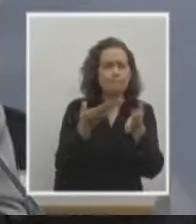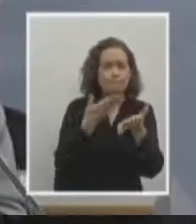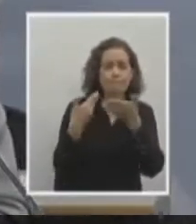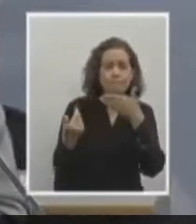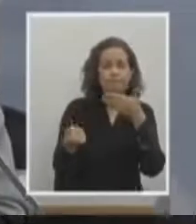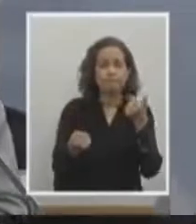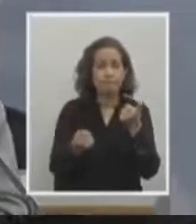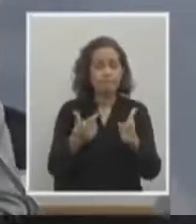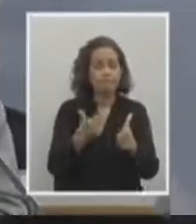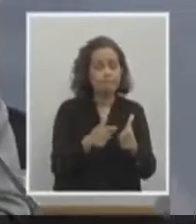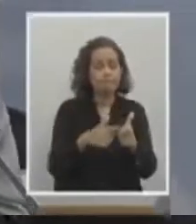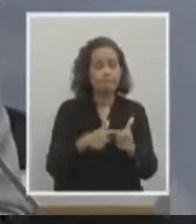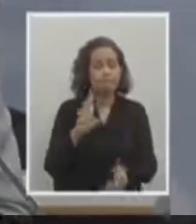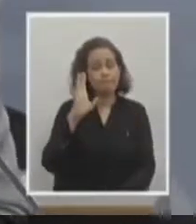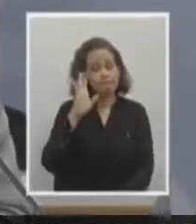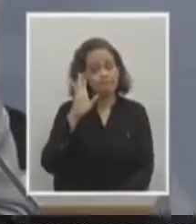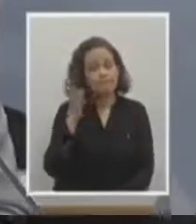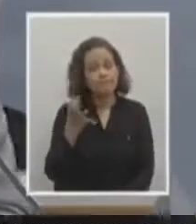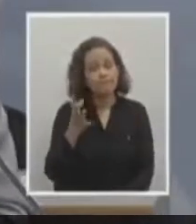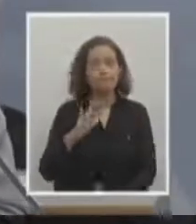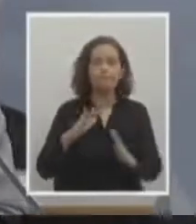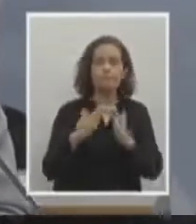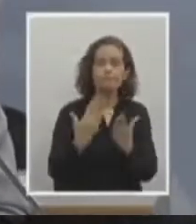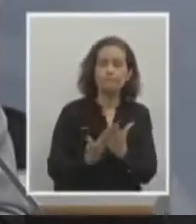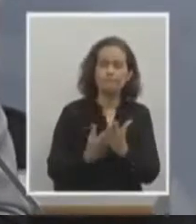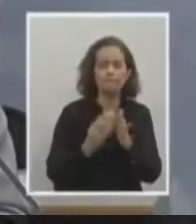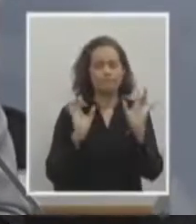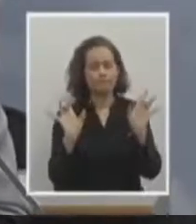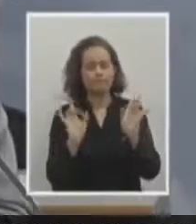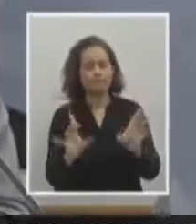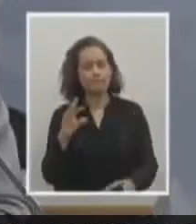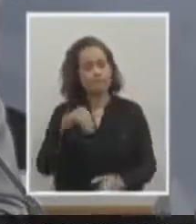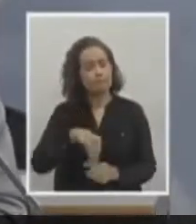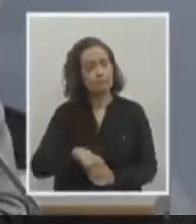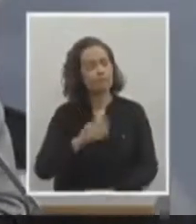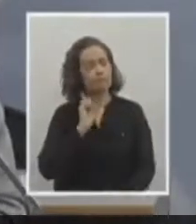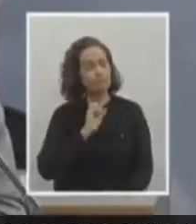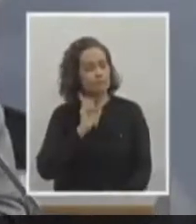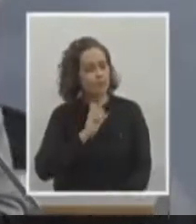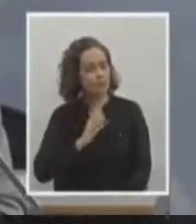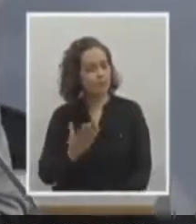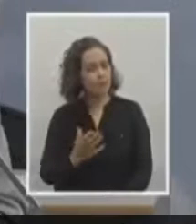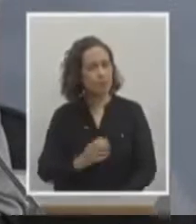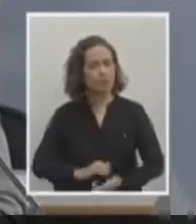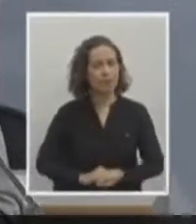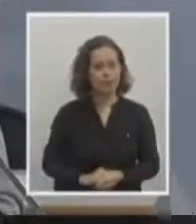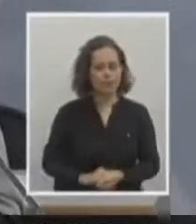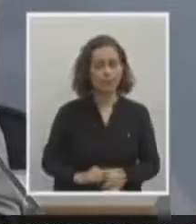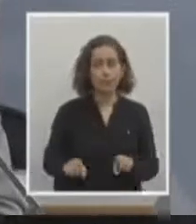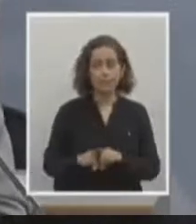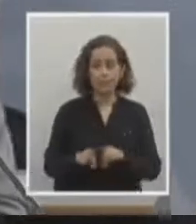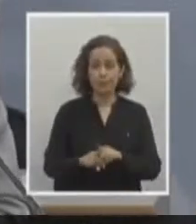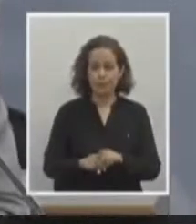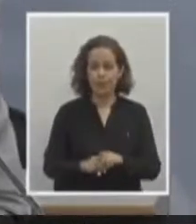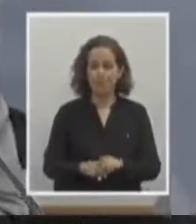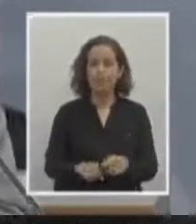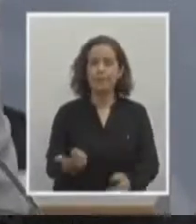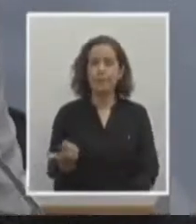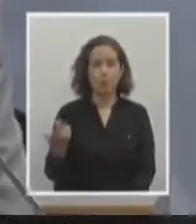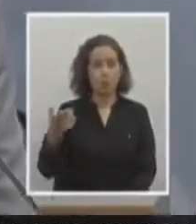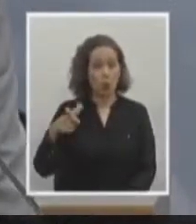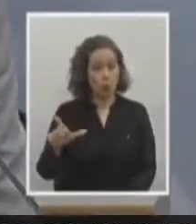solucionar o problema da Escola Especial no Estado de Minas Gerais. E aí eu volto num ponto que